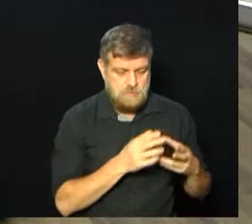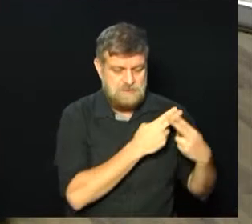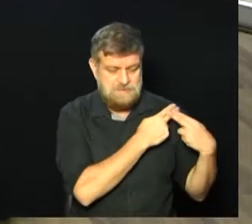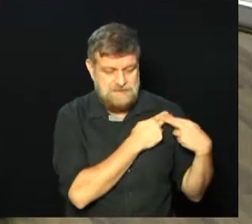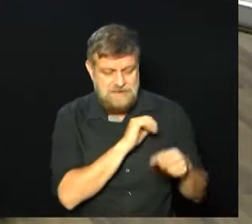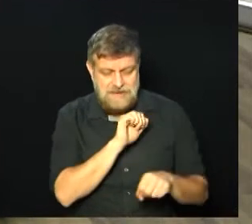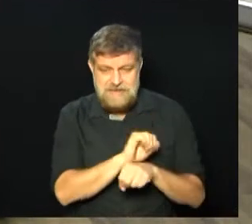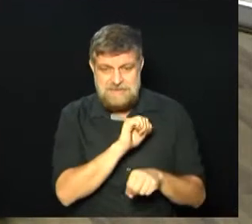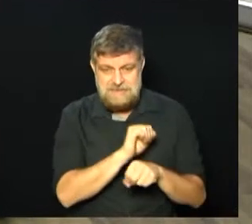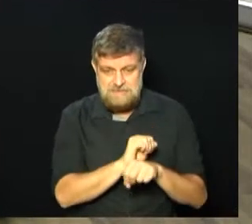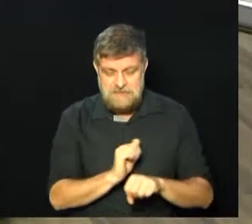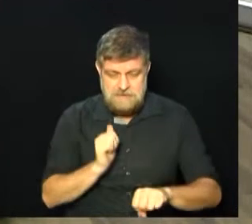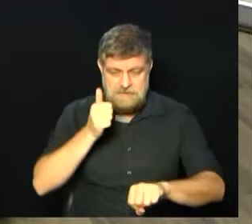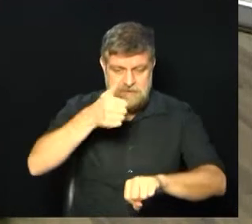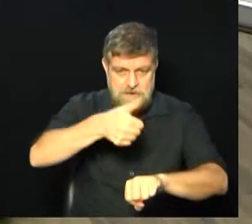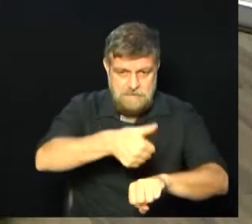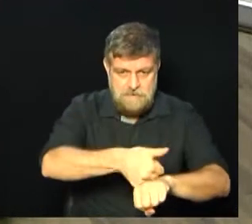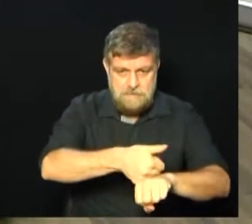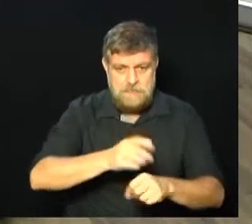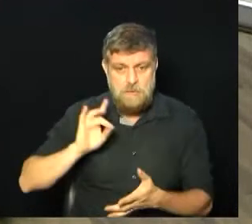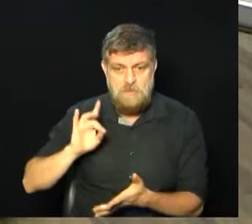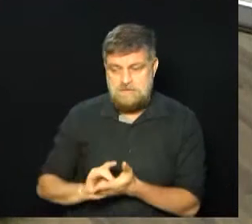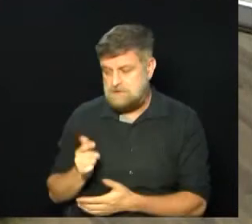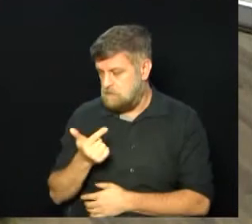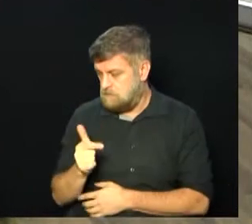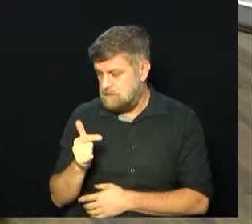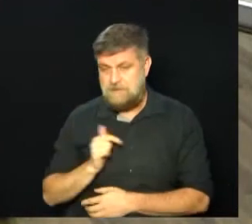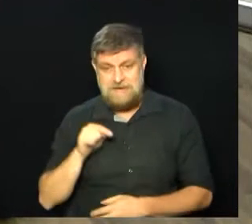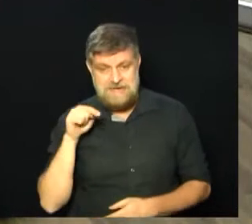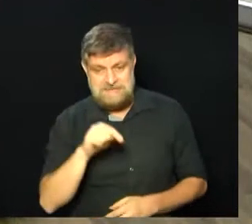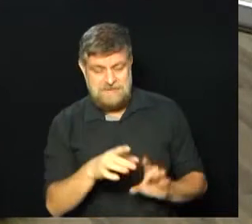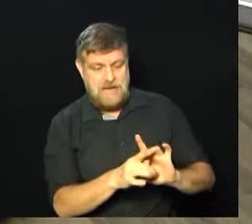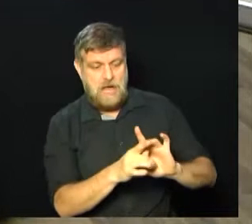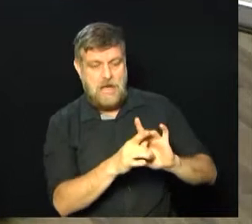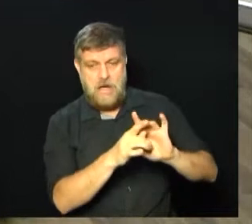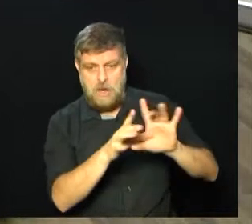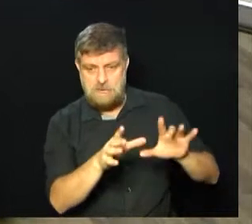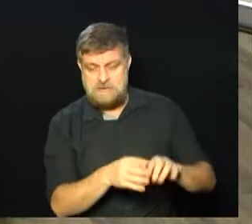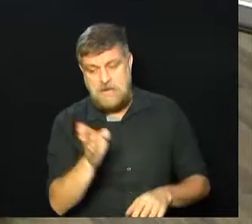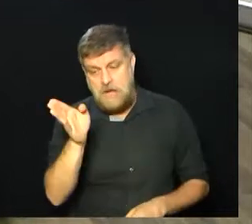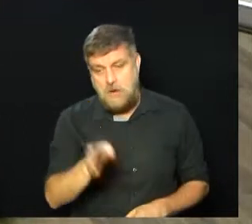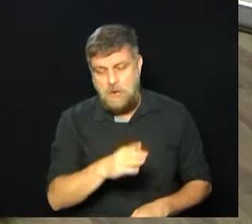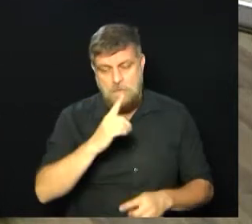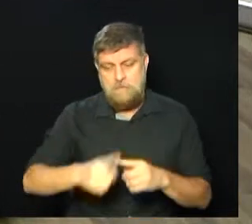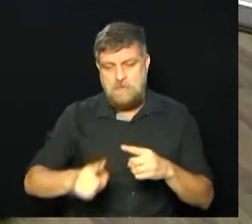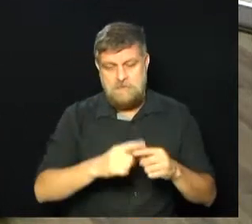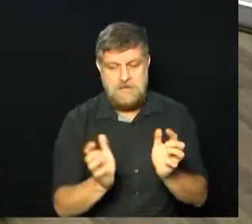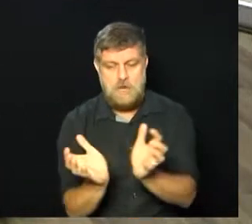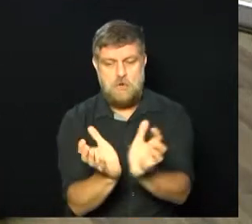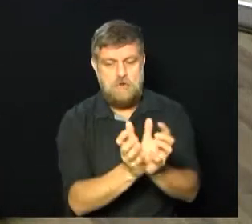esperam um pouco mais perto a gente já sabe que é oficial não vai ter mais se vai autorizar ou não que alguns grupos